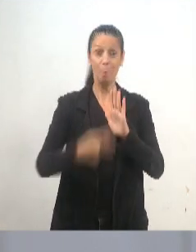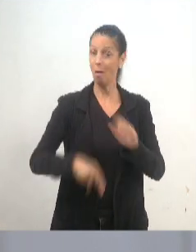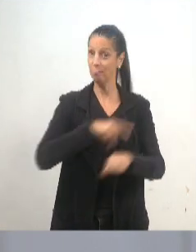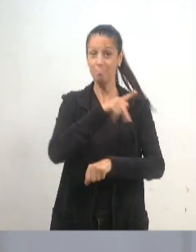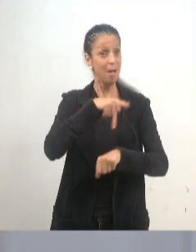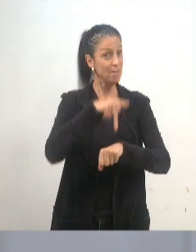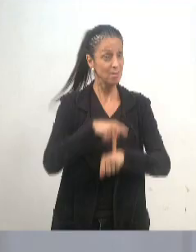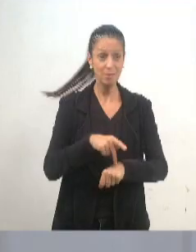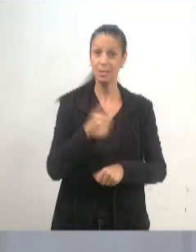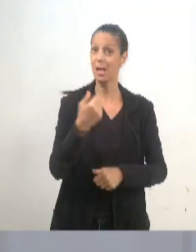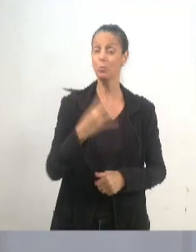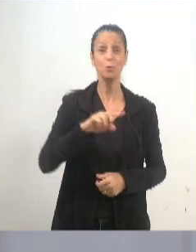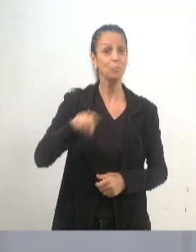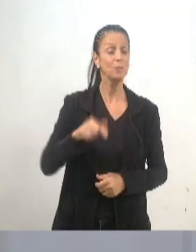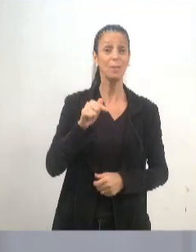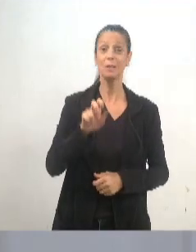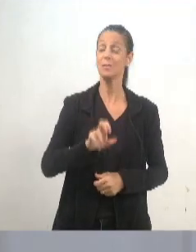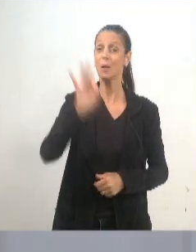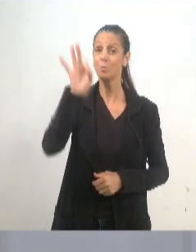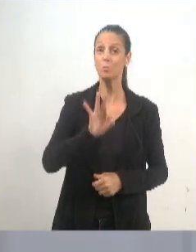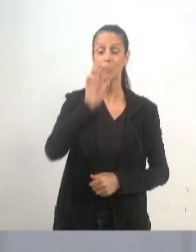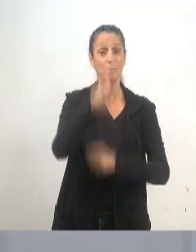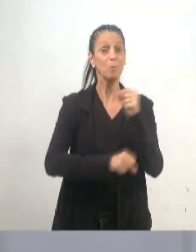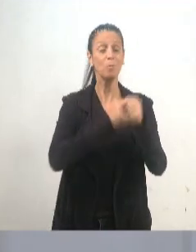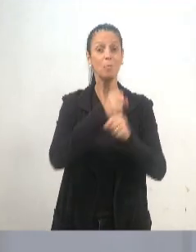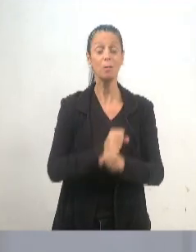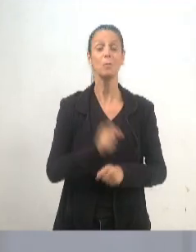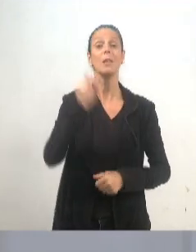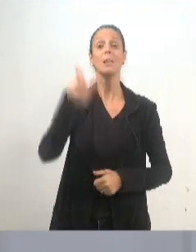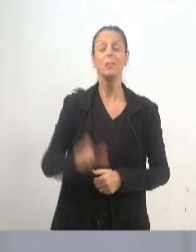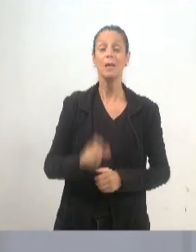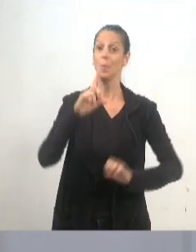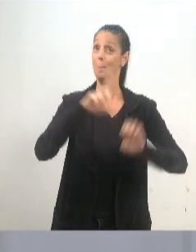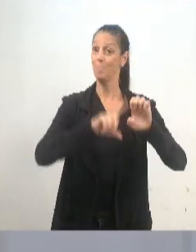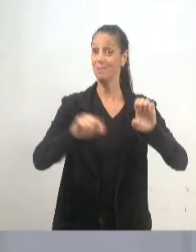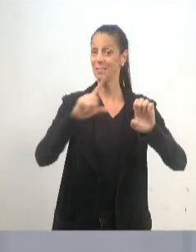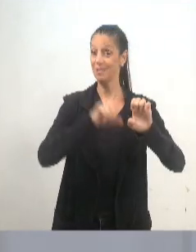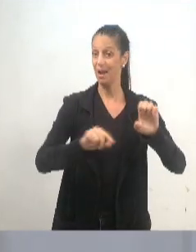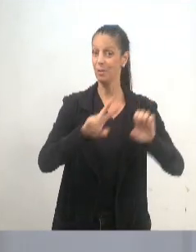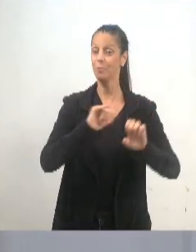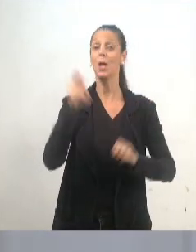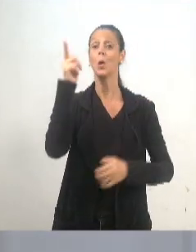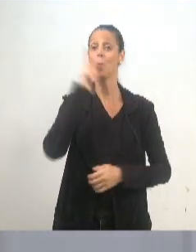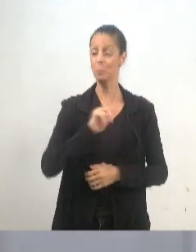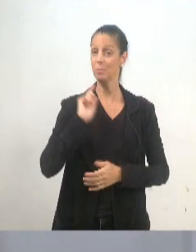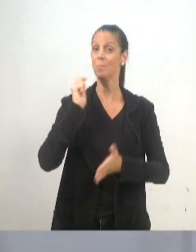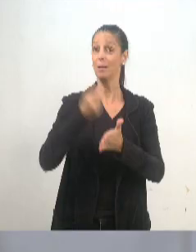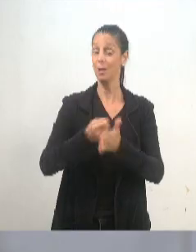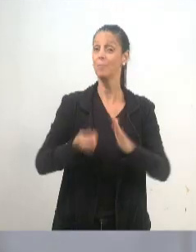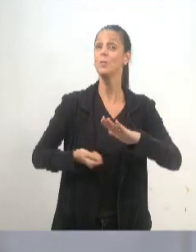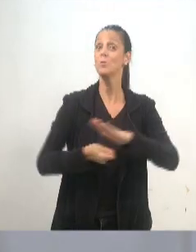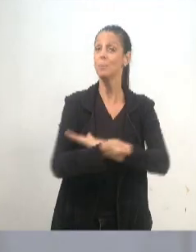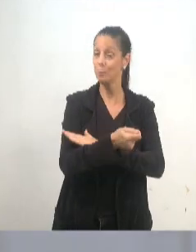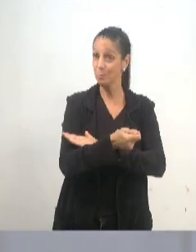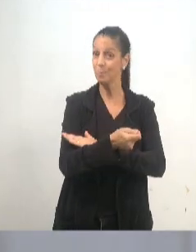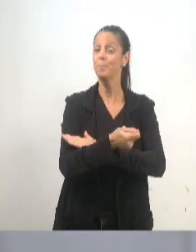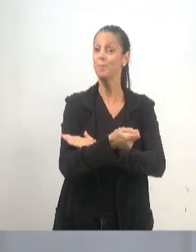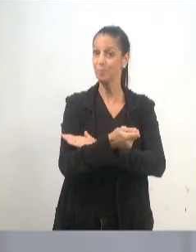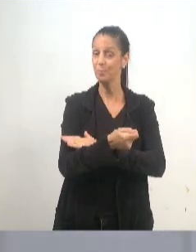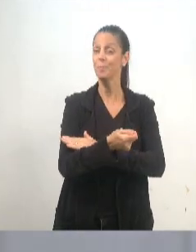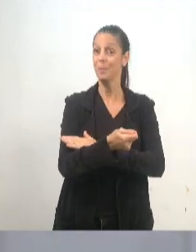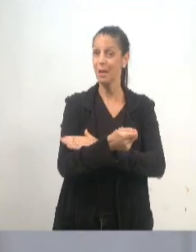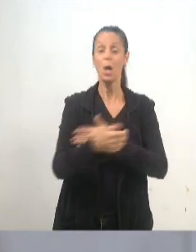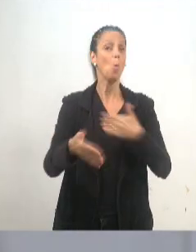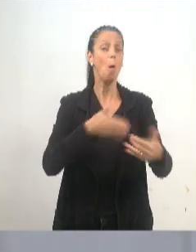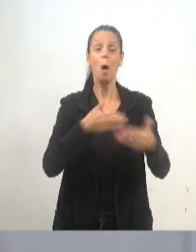país, 14,75% ao ano. Quem é o empresário que vai estar disposto a investir milhões de reais no empreendimento, seja